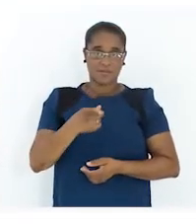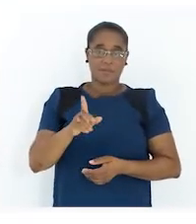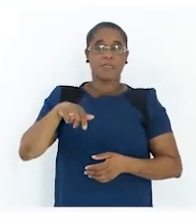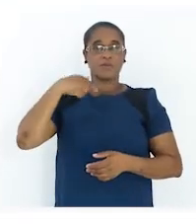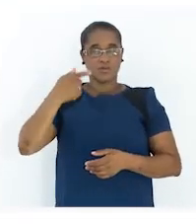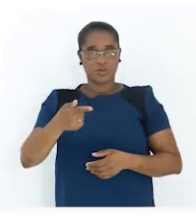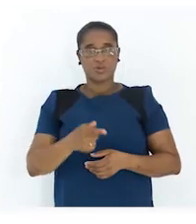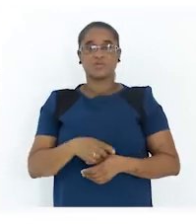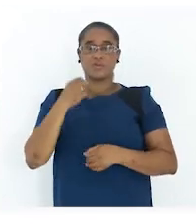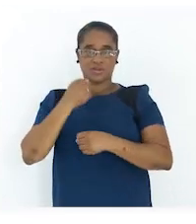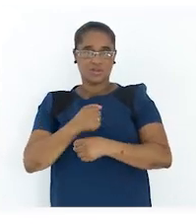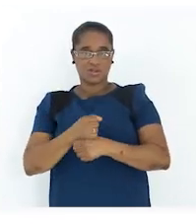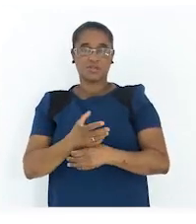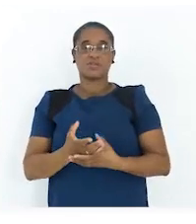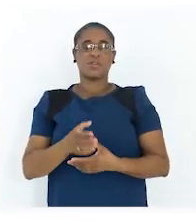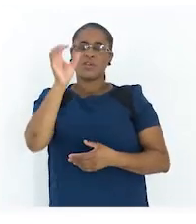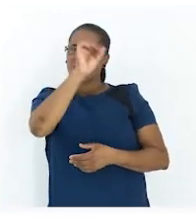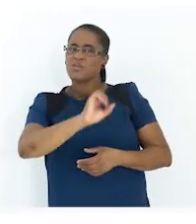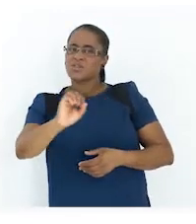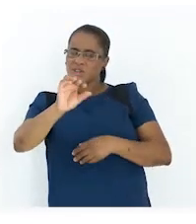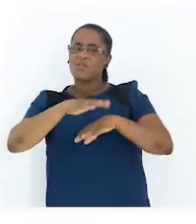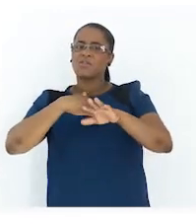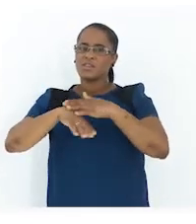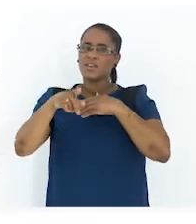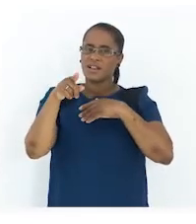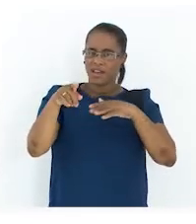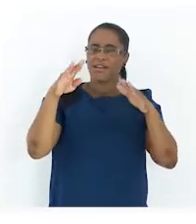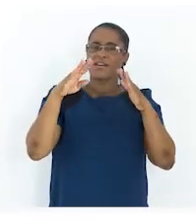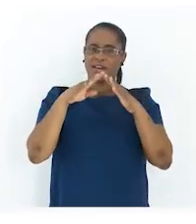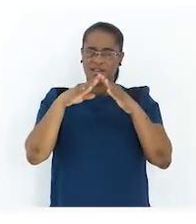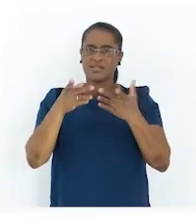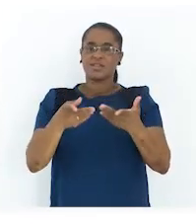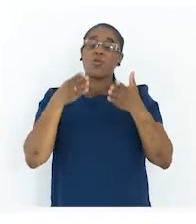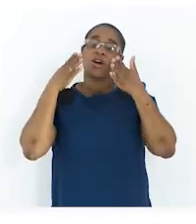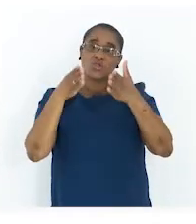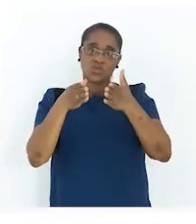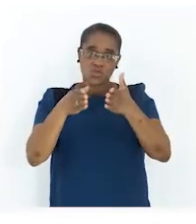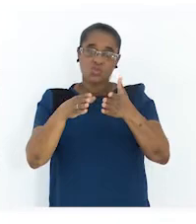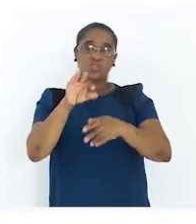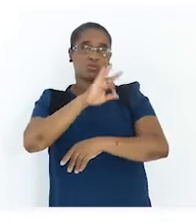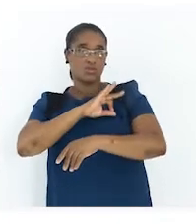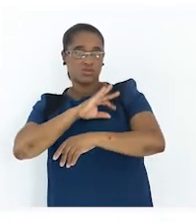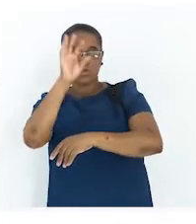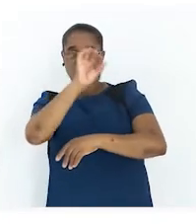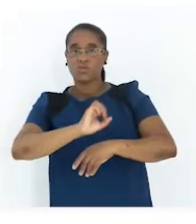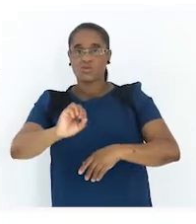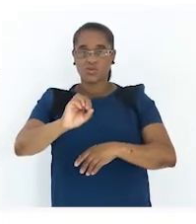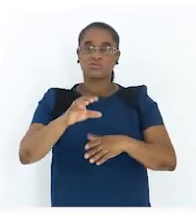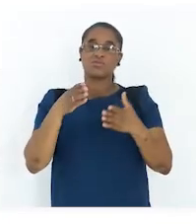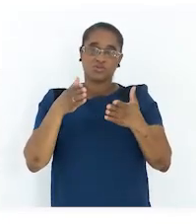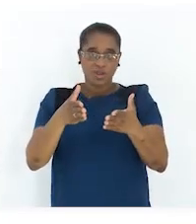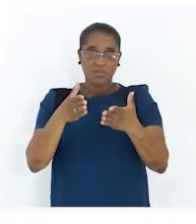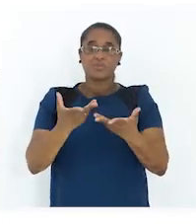restantes exercícios vocês vão fazer em casa com a ajuda dos vossos professores, servindo-se